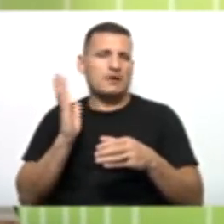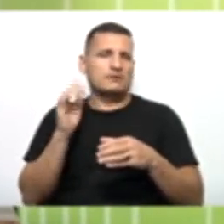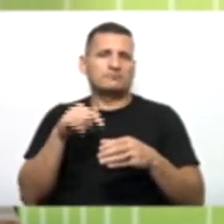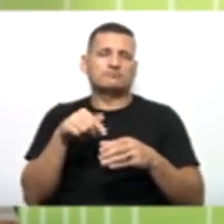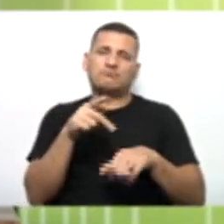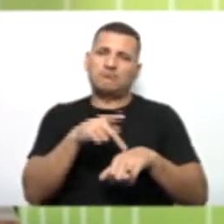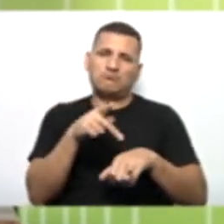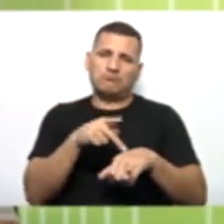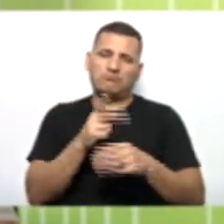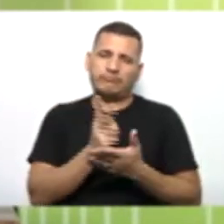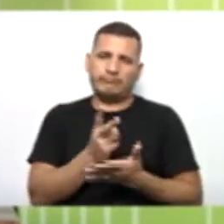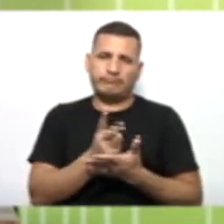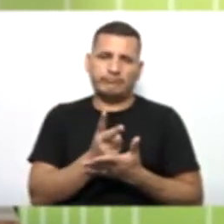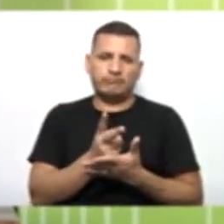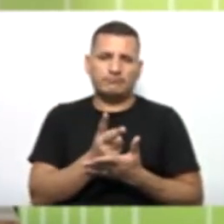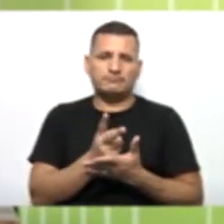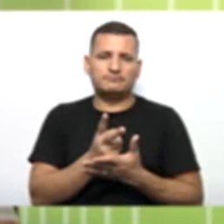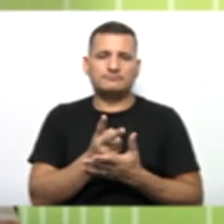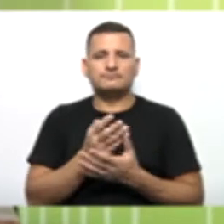uma pedra.